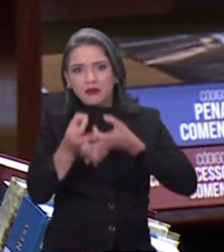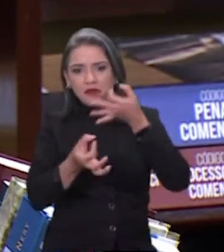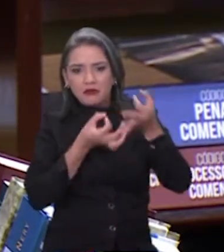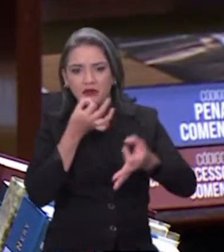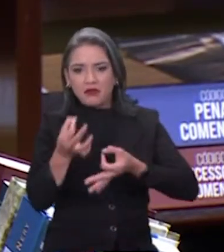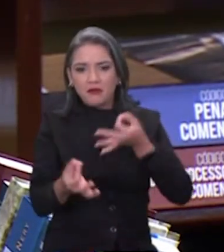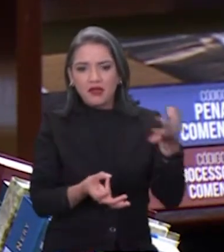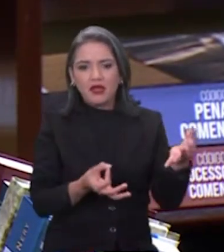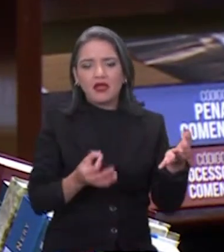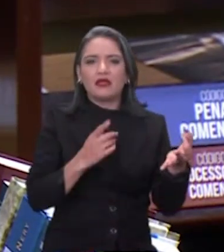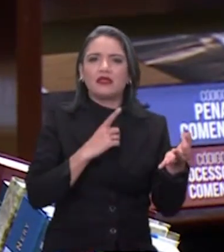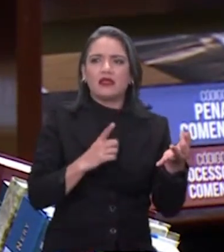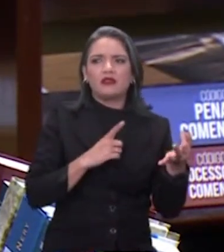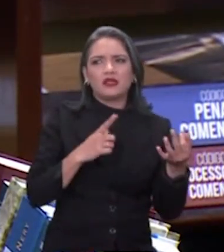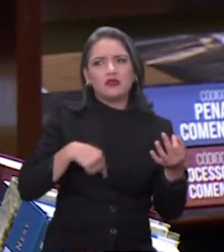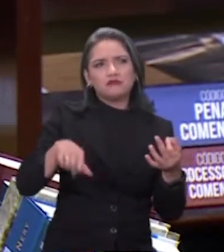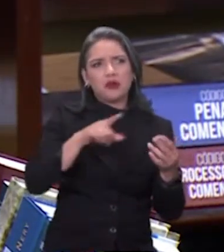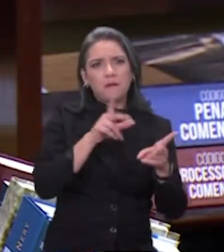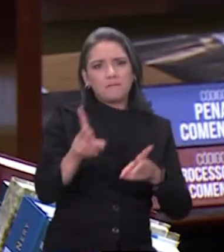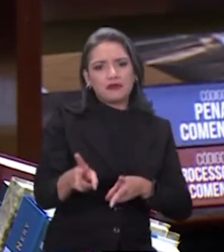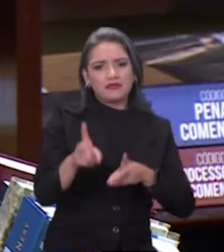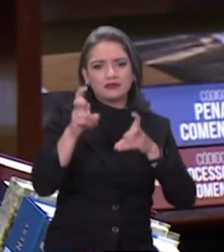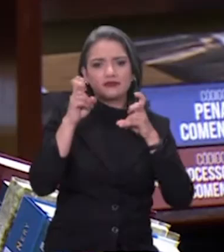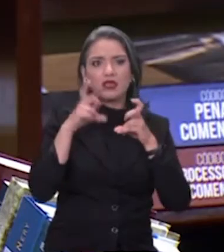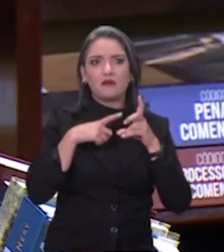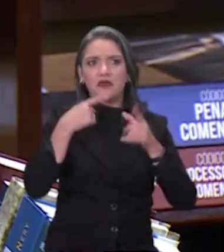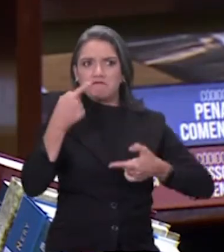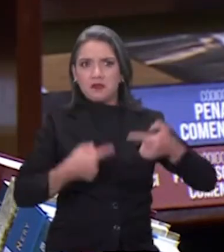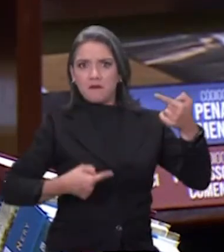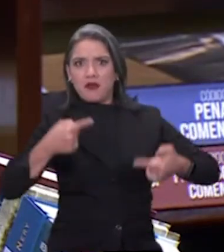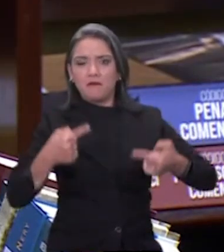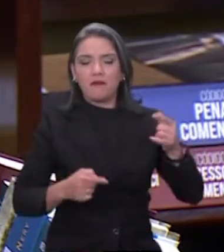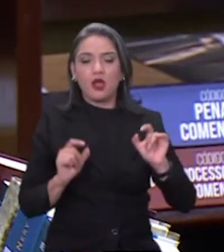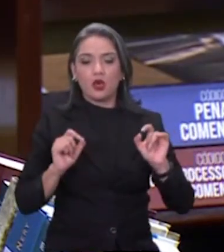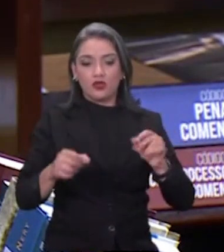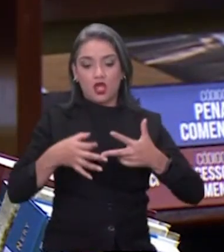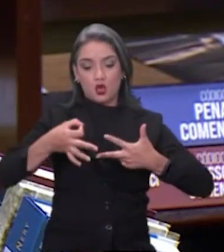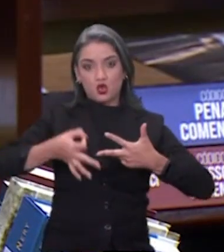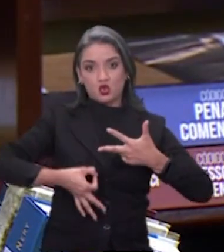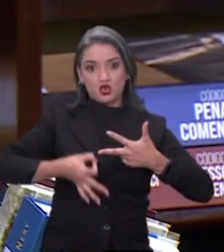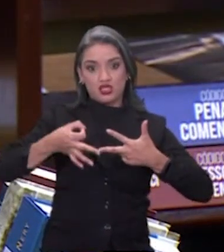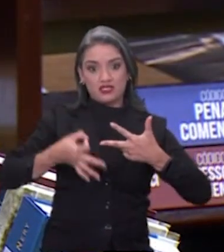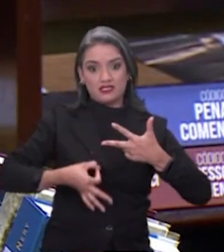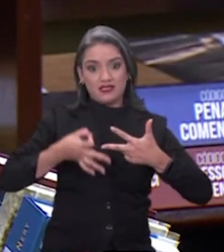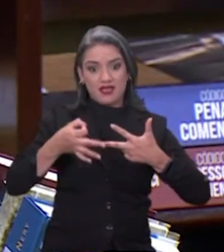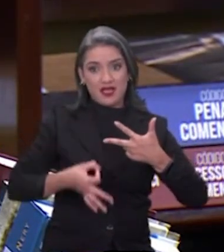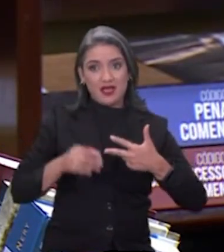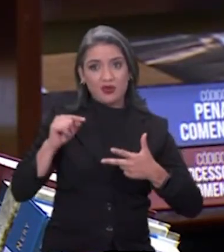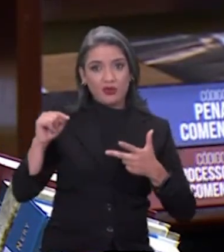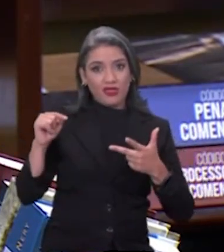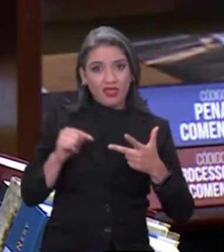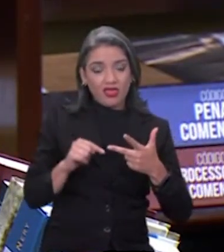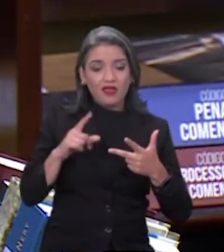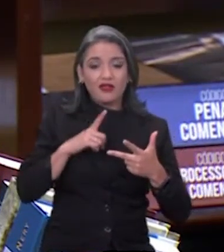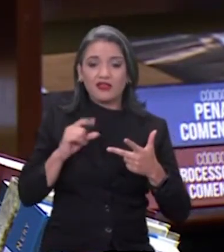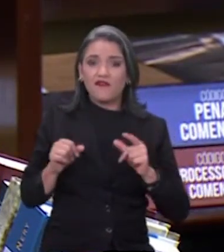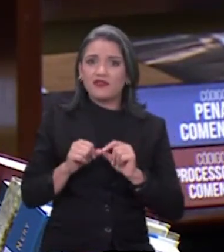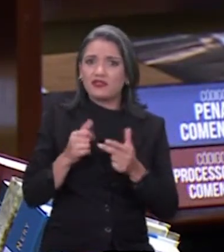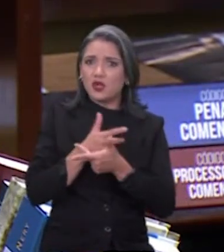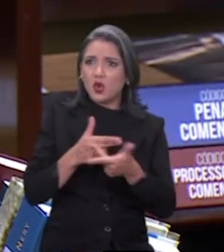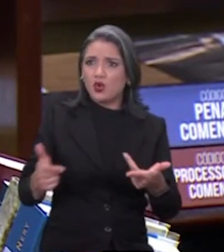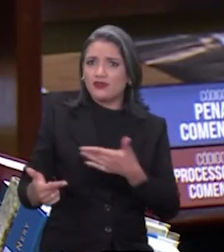mais ou menos nítidas e intensas de que o Poder Judiciário estaria se ocupando de